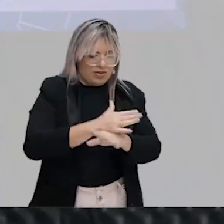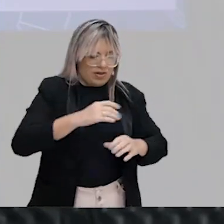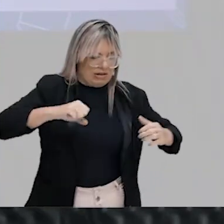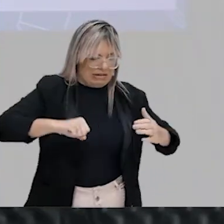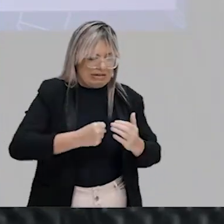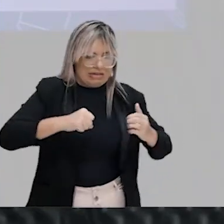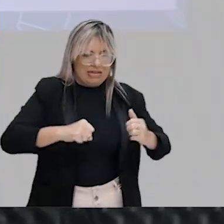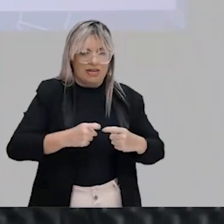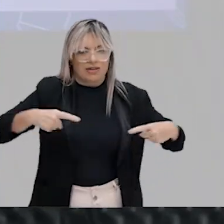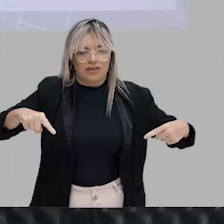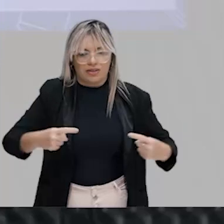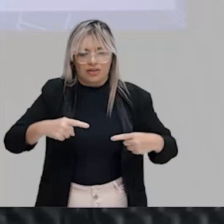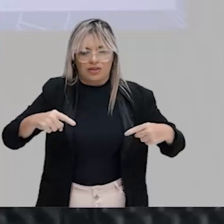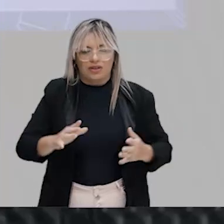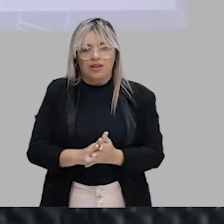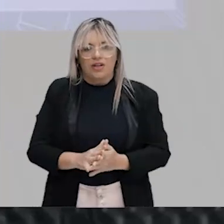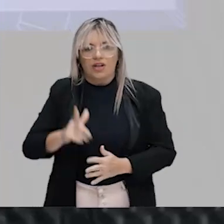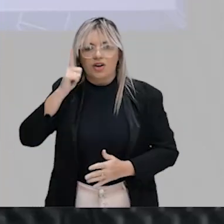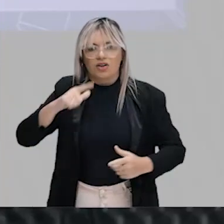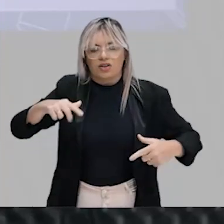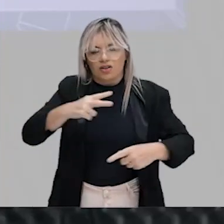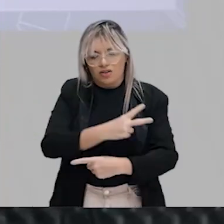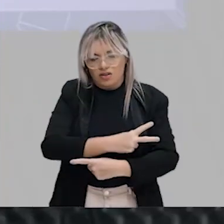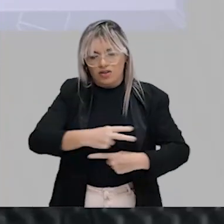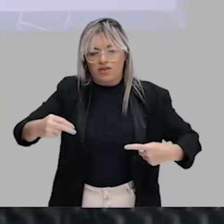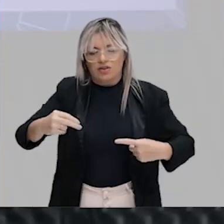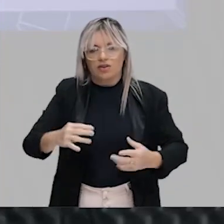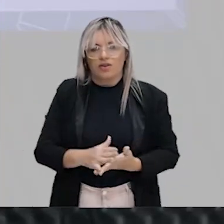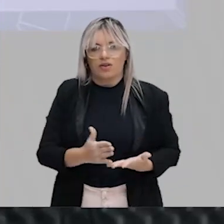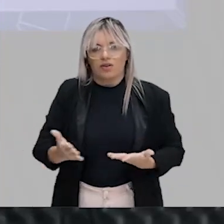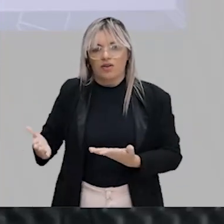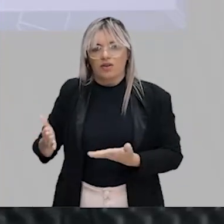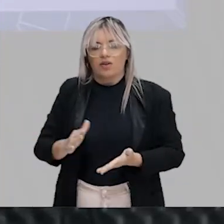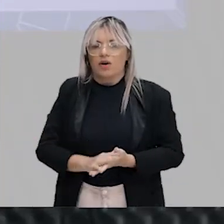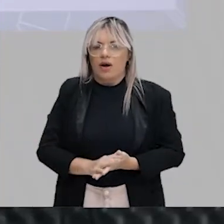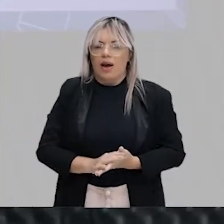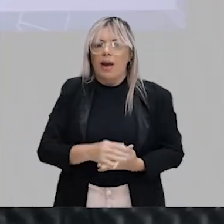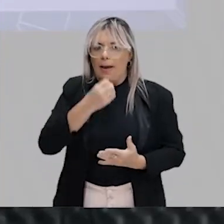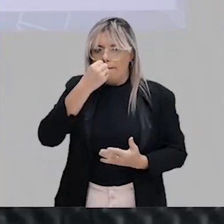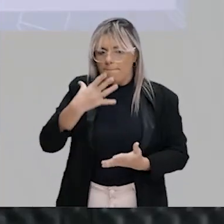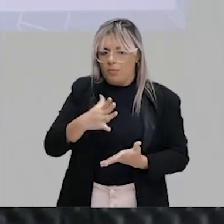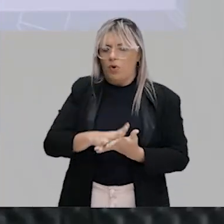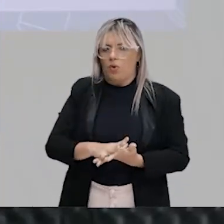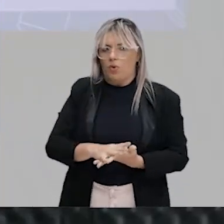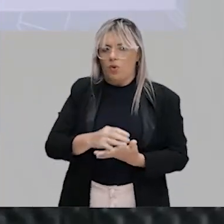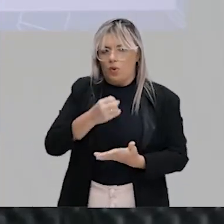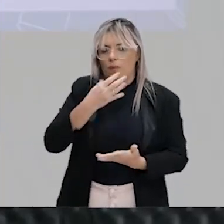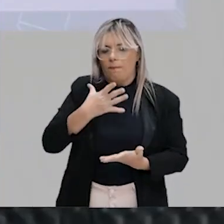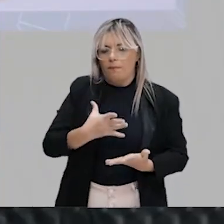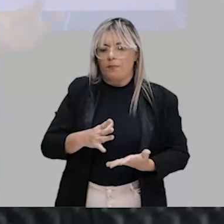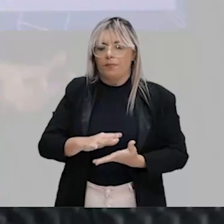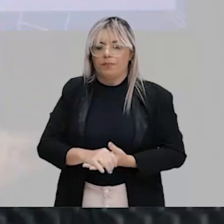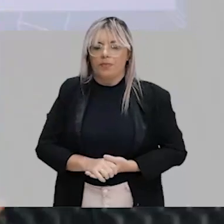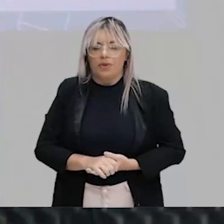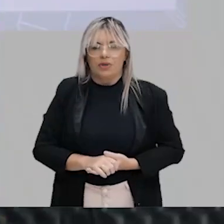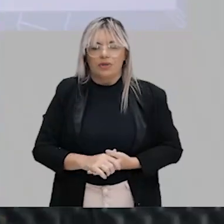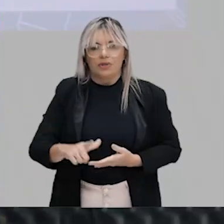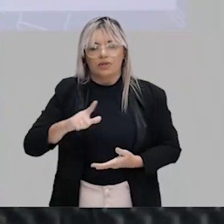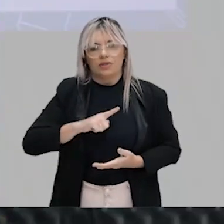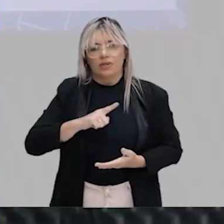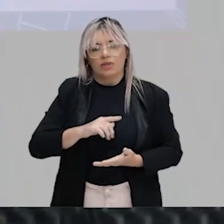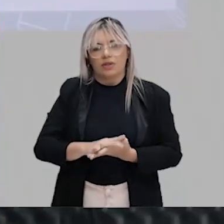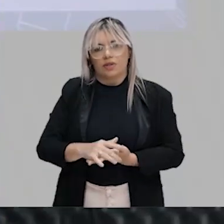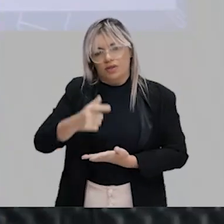quem consegue vencer o outro. Eu vejo isso como um ponto positivo. Existem lutadores que